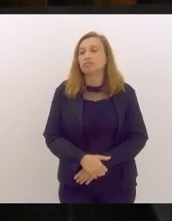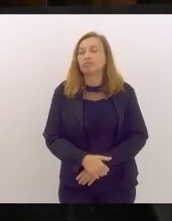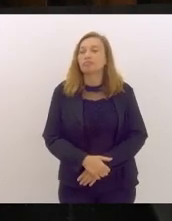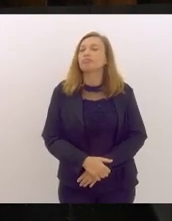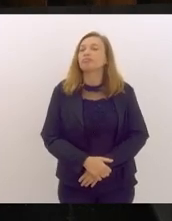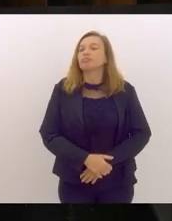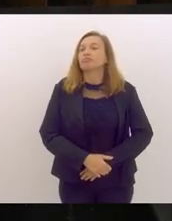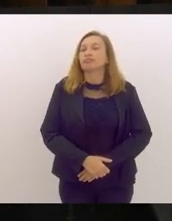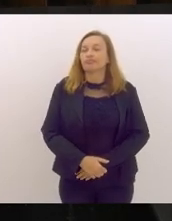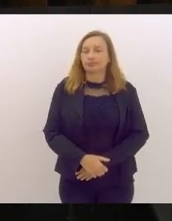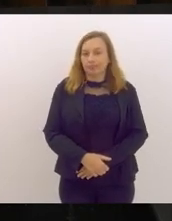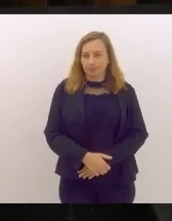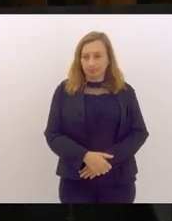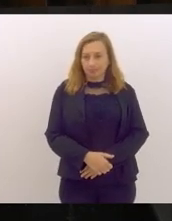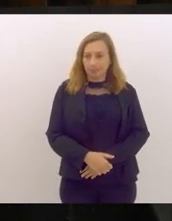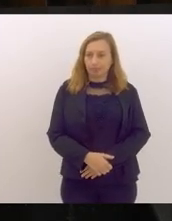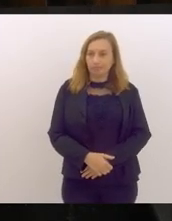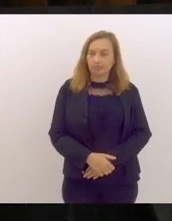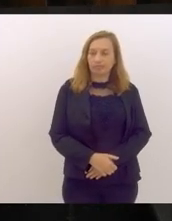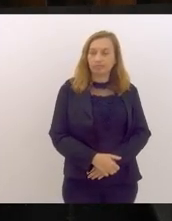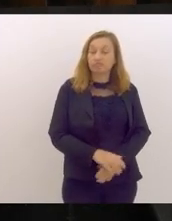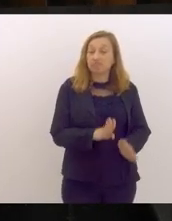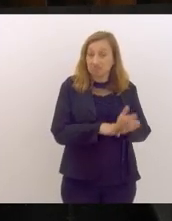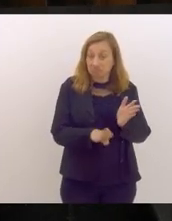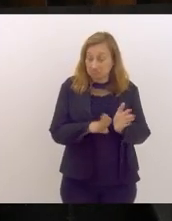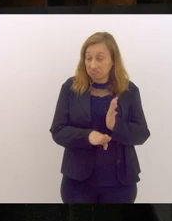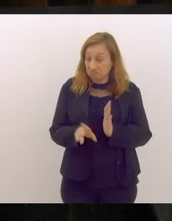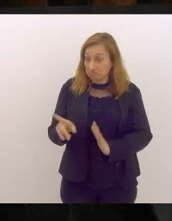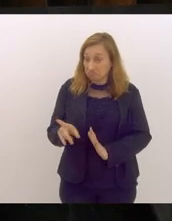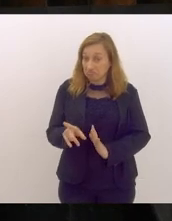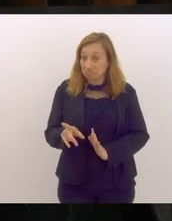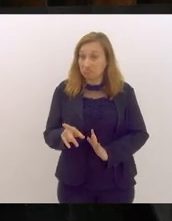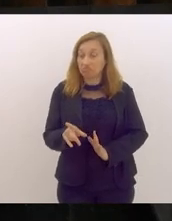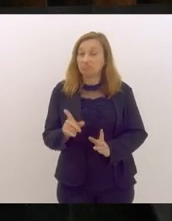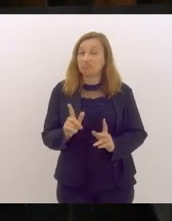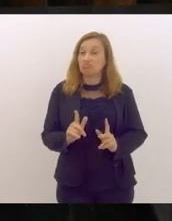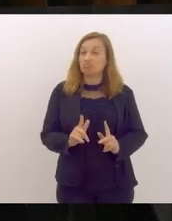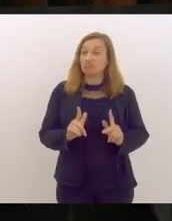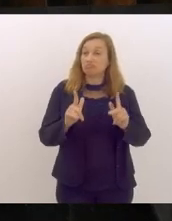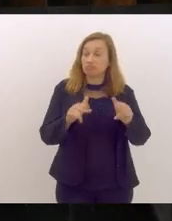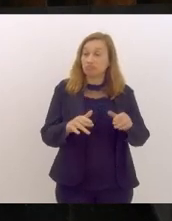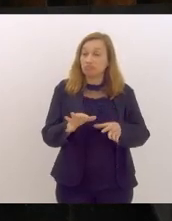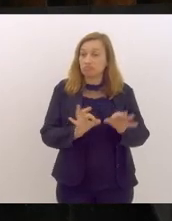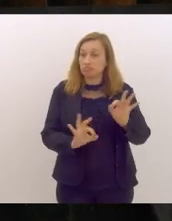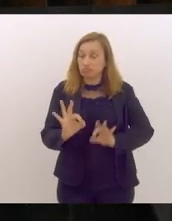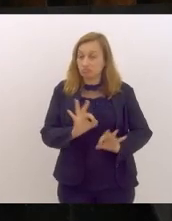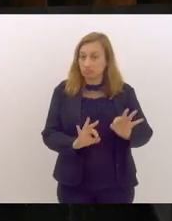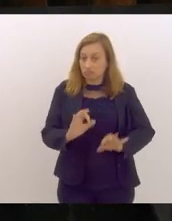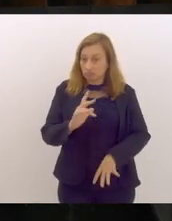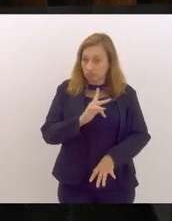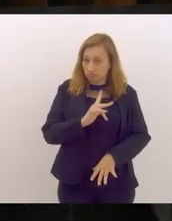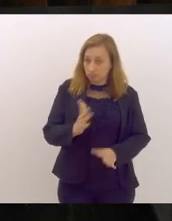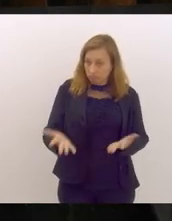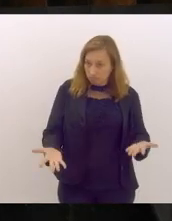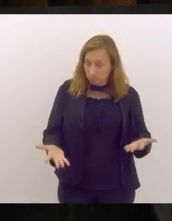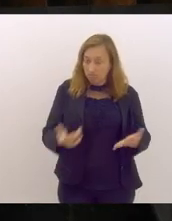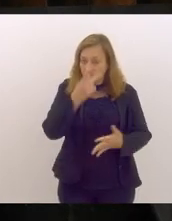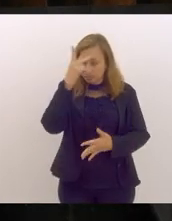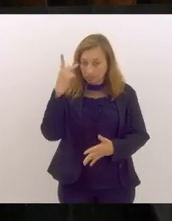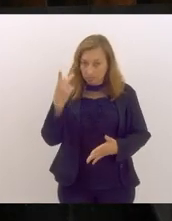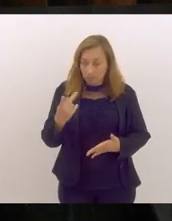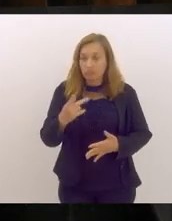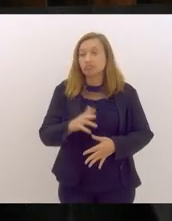A Casa Civil, esse gasto, tendo o mesmo programa de pessoal, pessoa